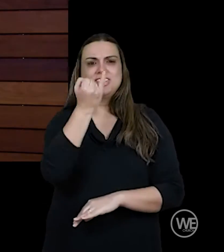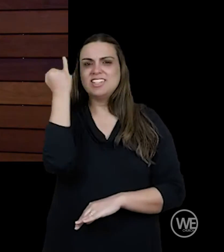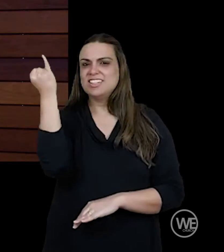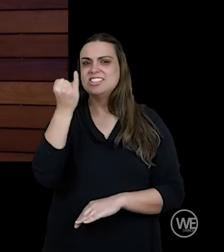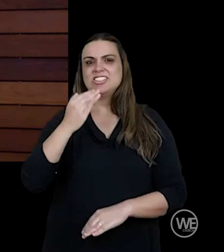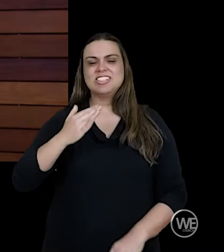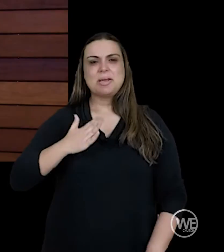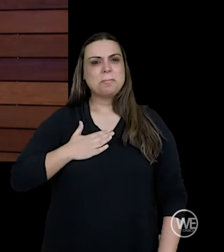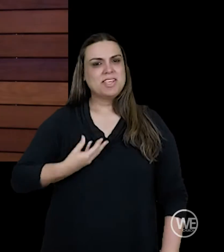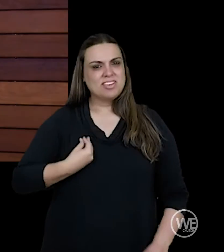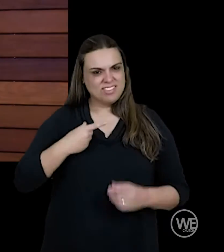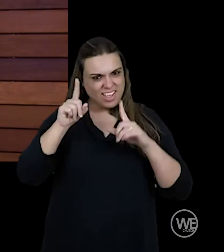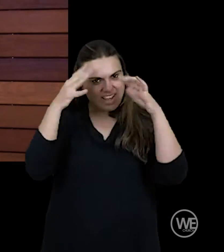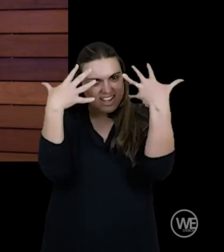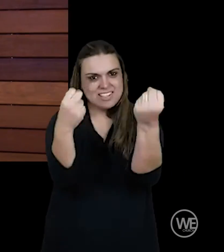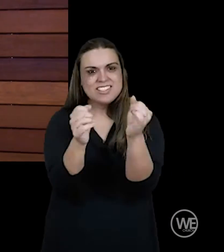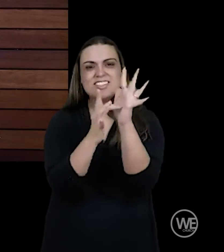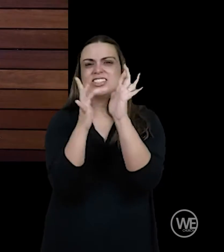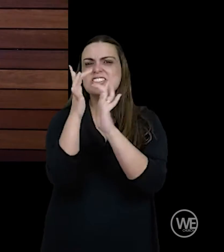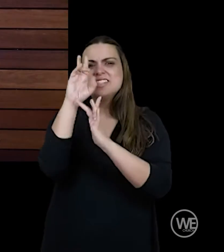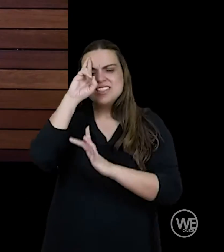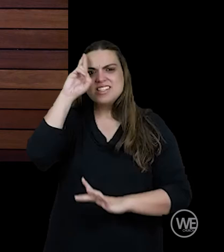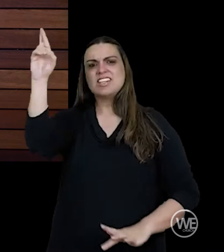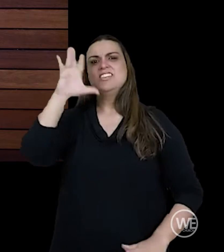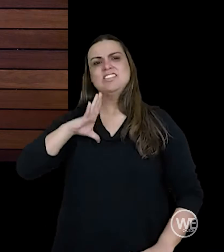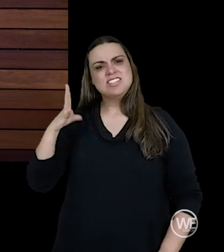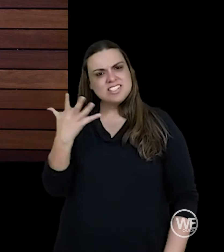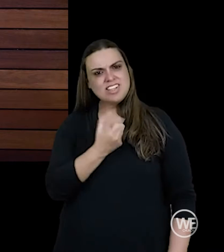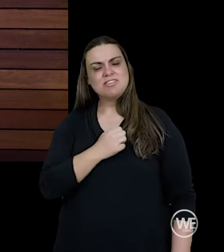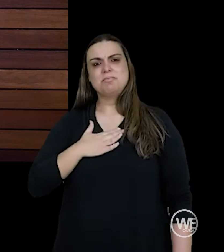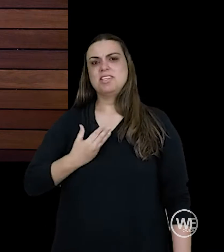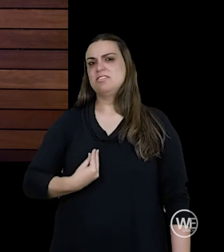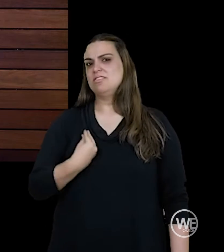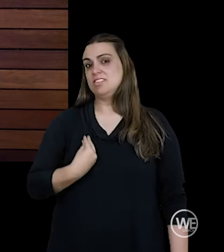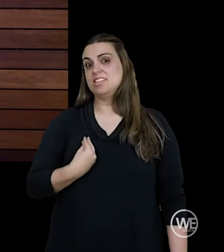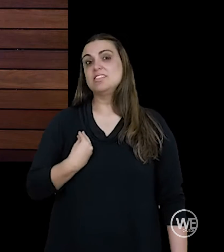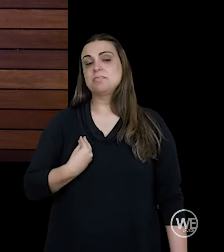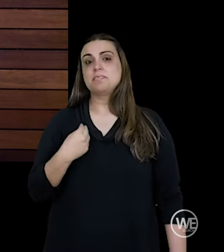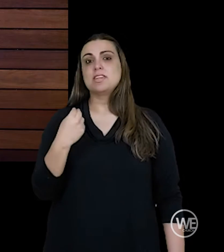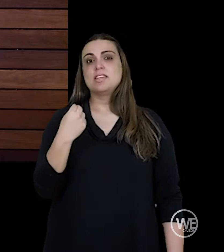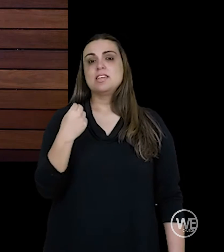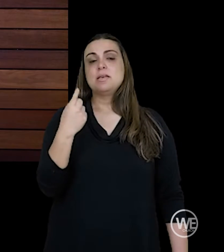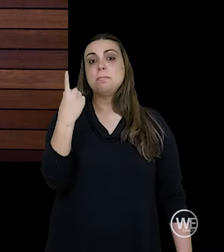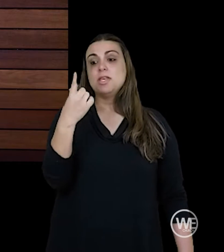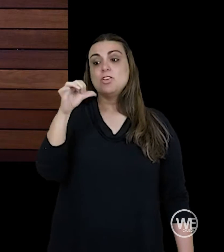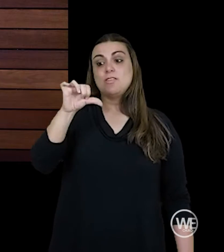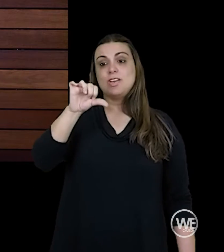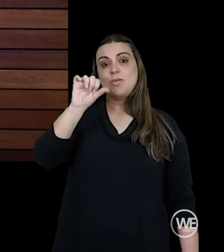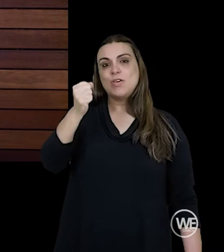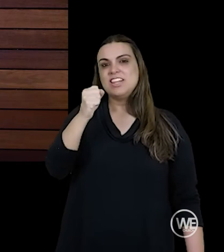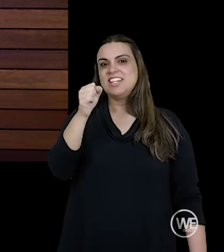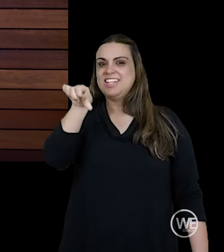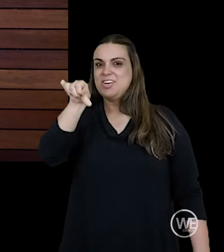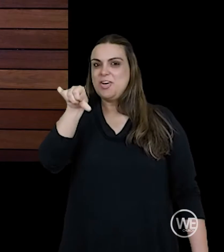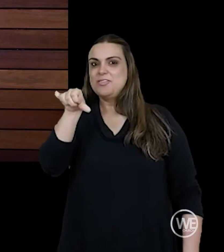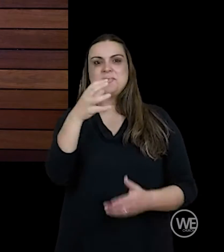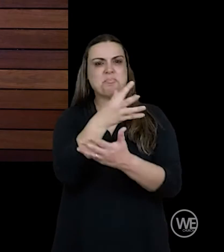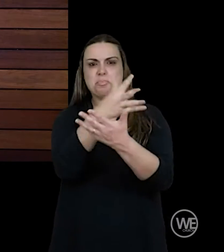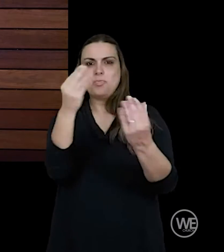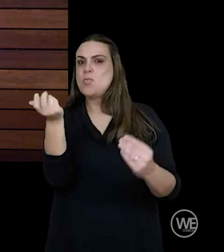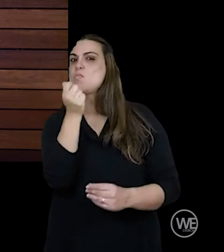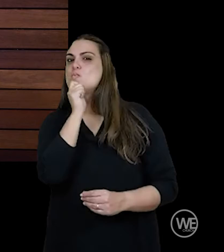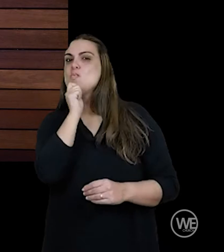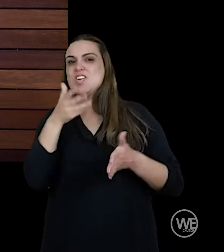foi aceitar Jesus como Senhor e Salvador da minha vida. Isso foi no ano de 89, então muitos de vocês não eram